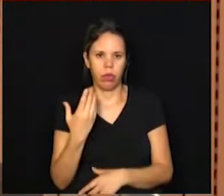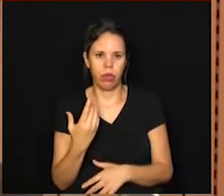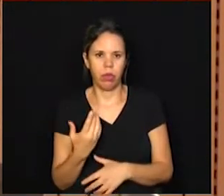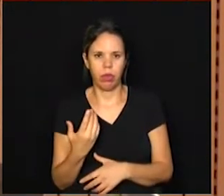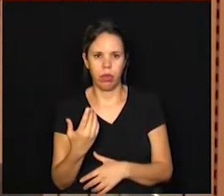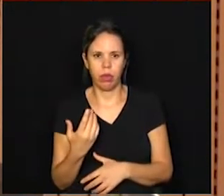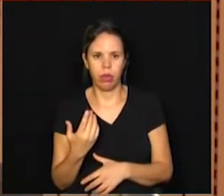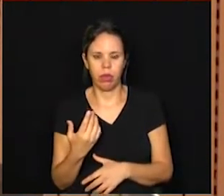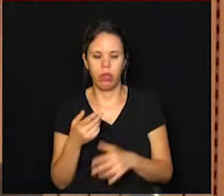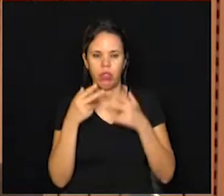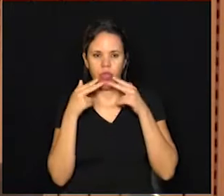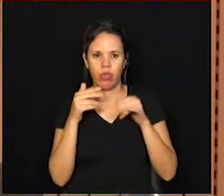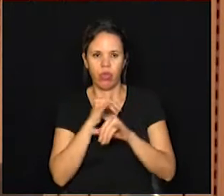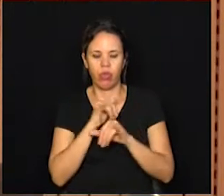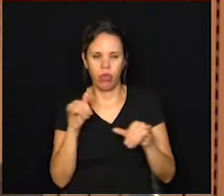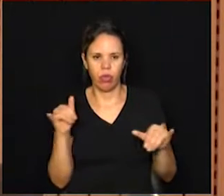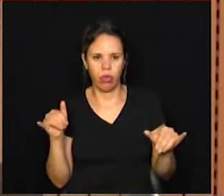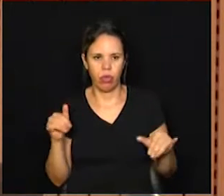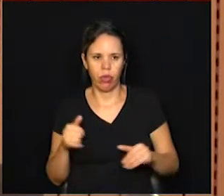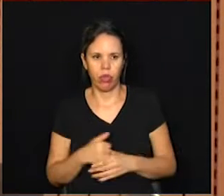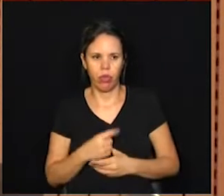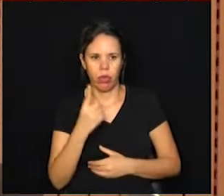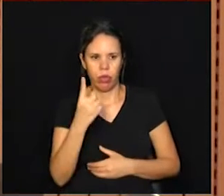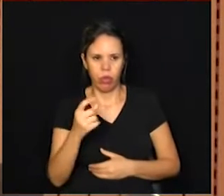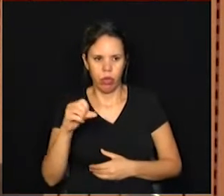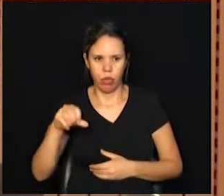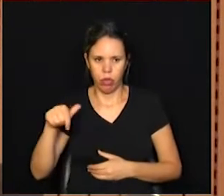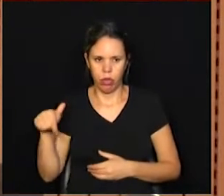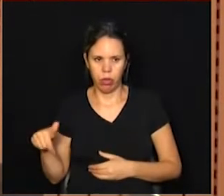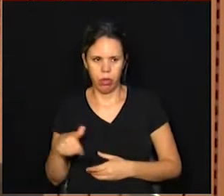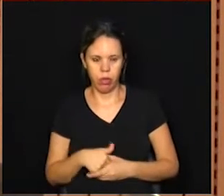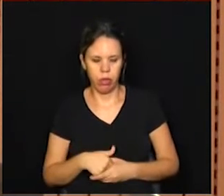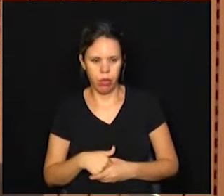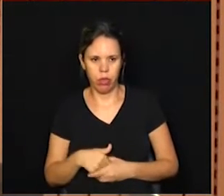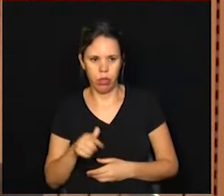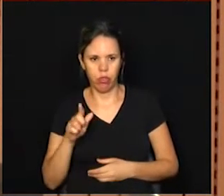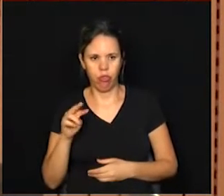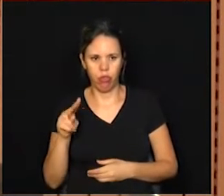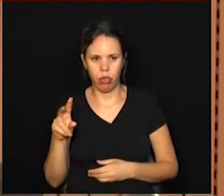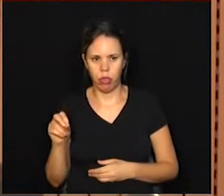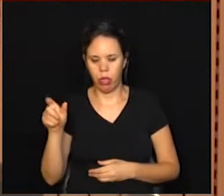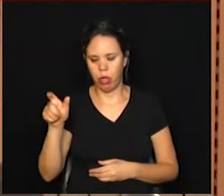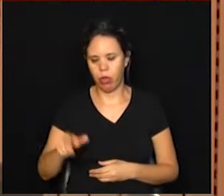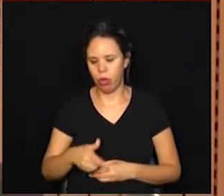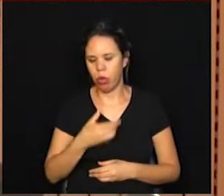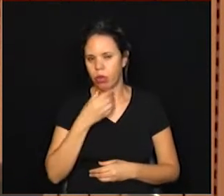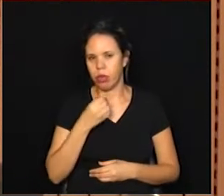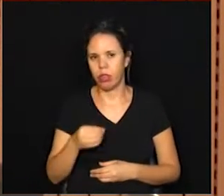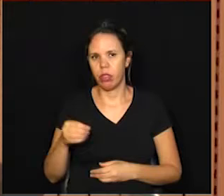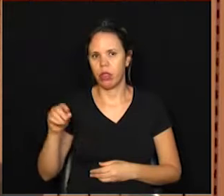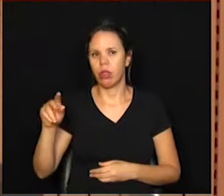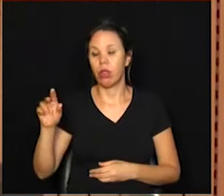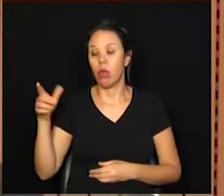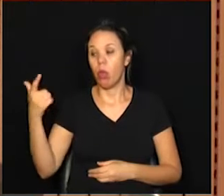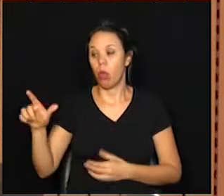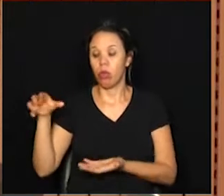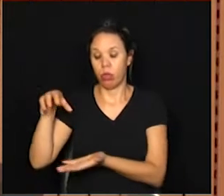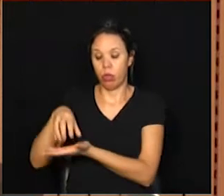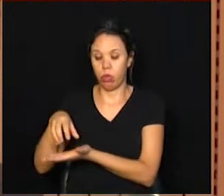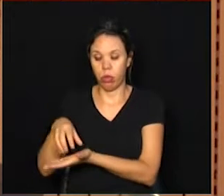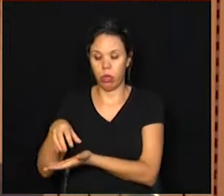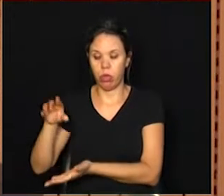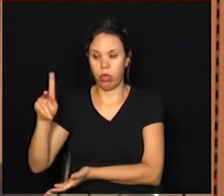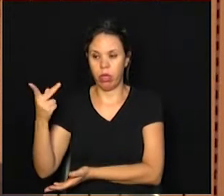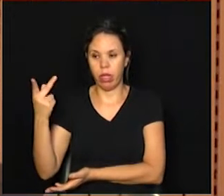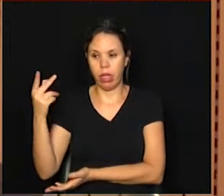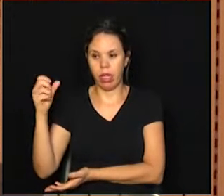pelo boato inicial de 1997 do Gustavo Loyola. E o HSBC, foi o final